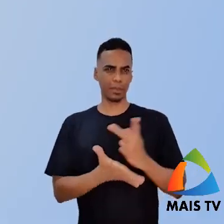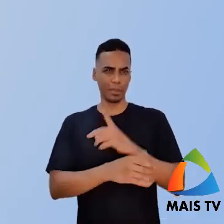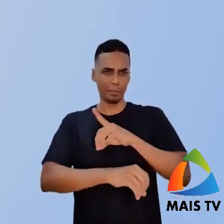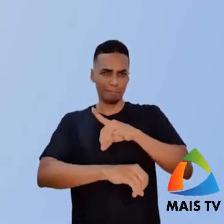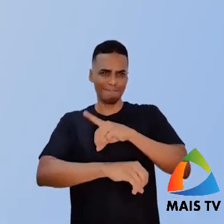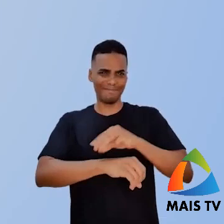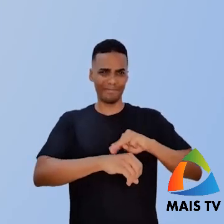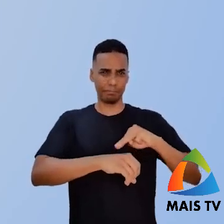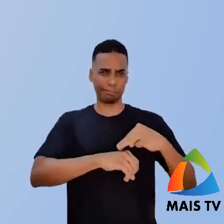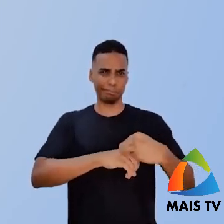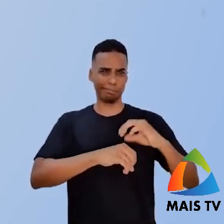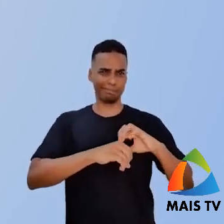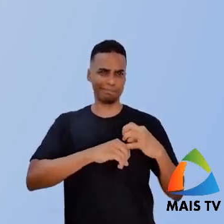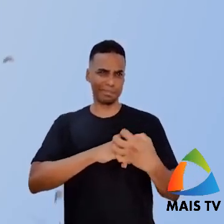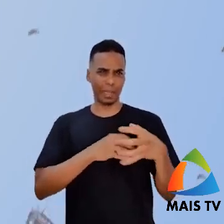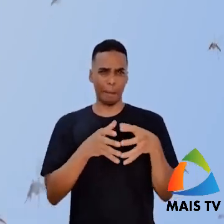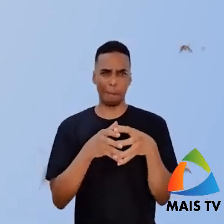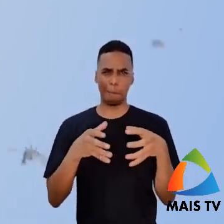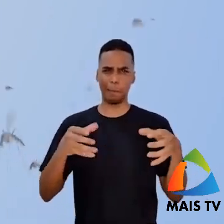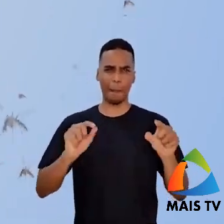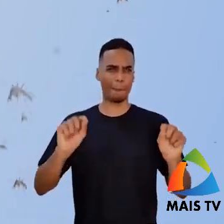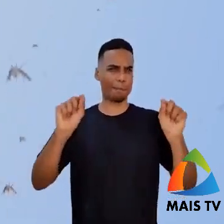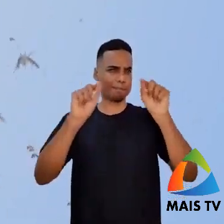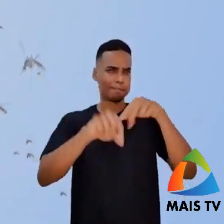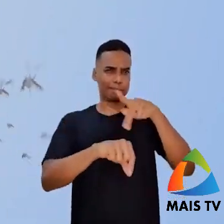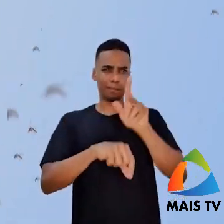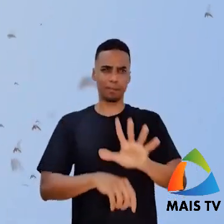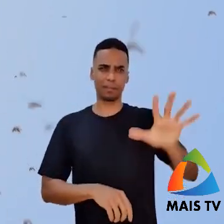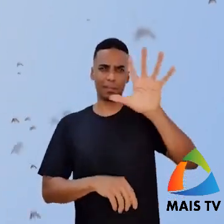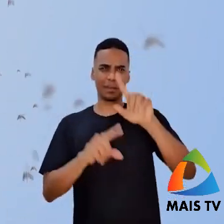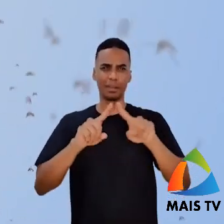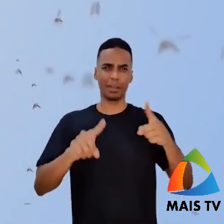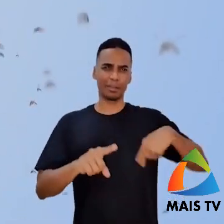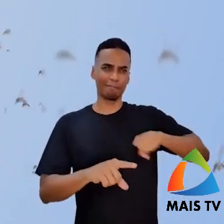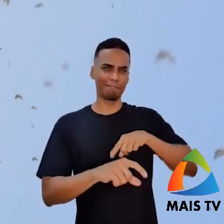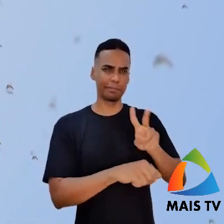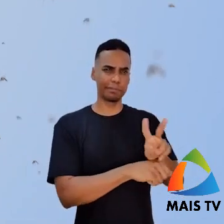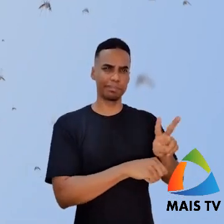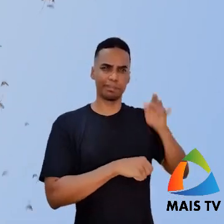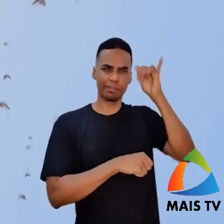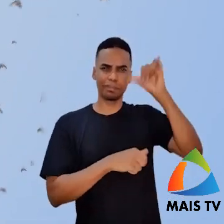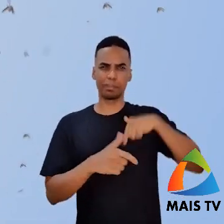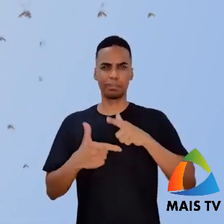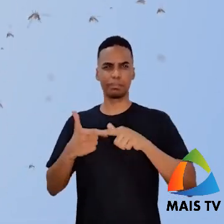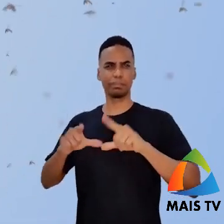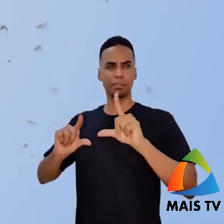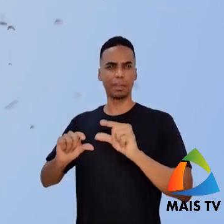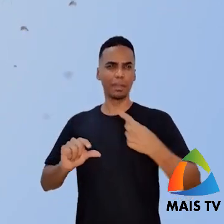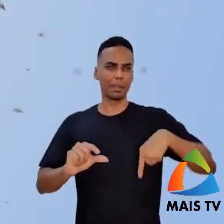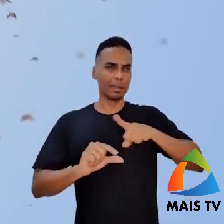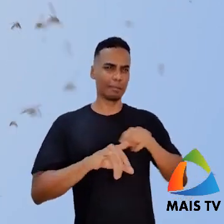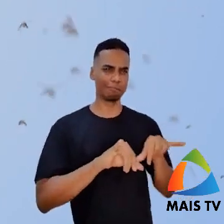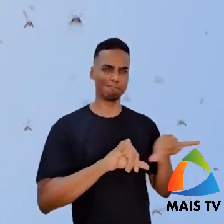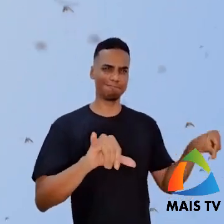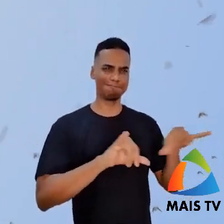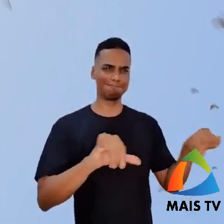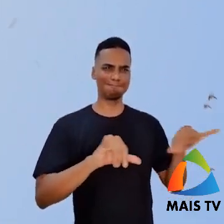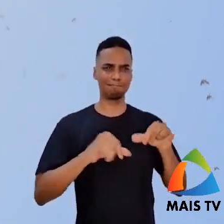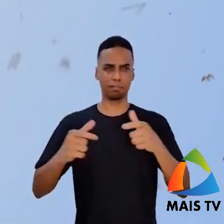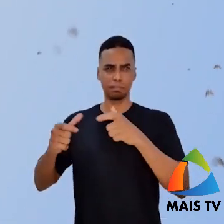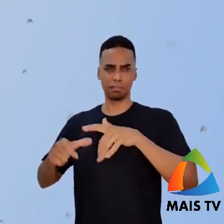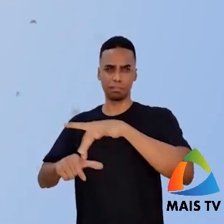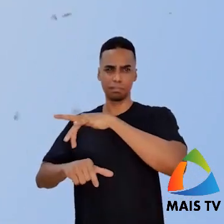Os casos de dengue, zika e chikungunya estão aumentando em todo o país. Mas quando aumentamos a prevenção, diminuímos o problema. Quando